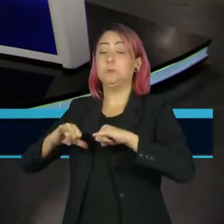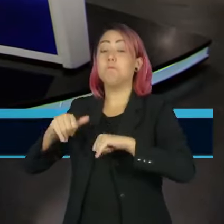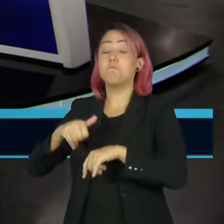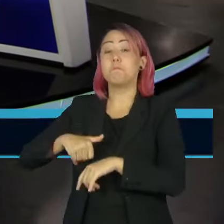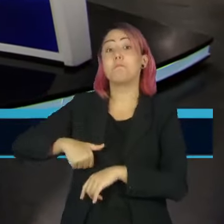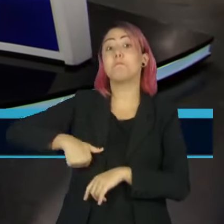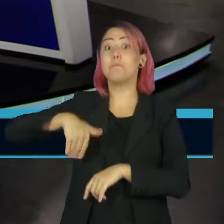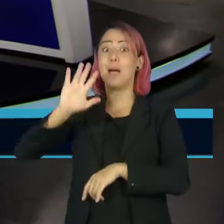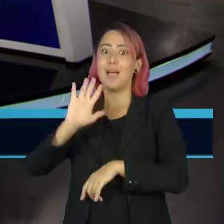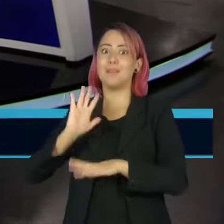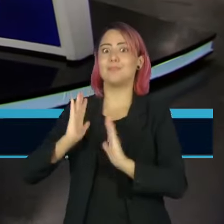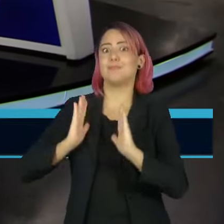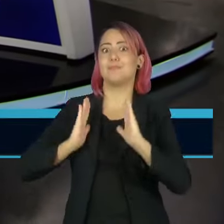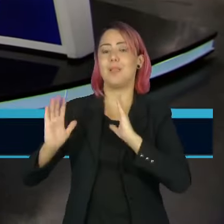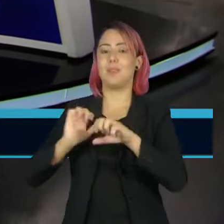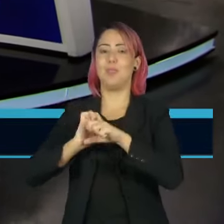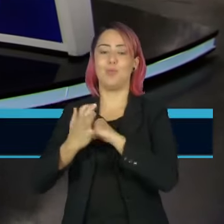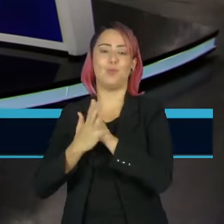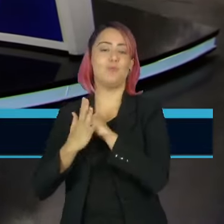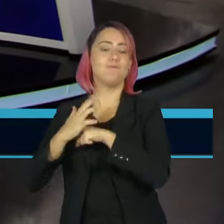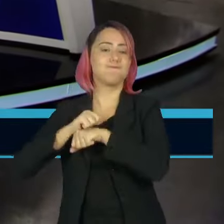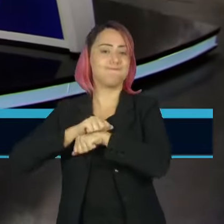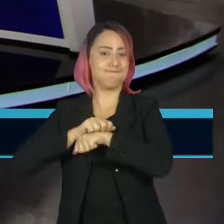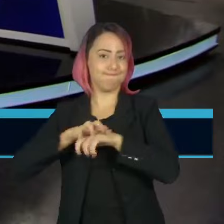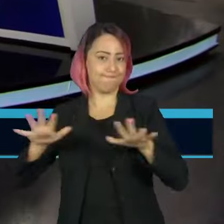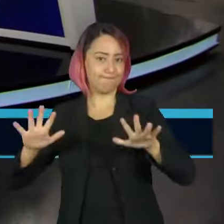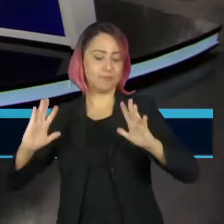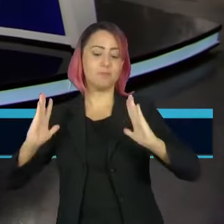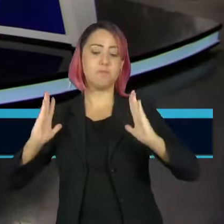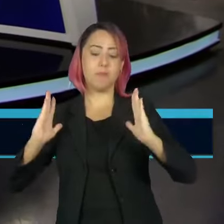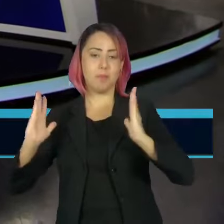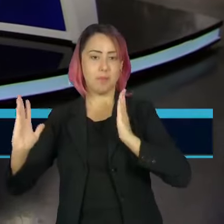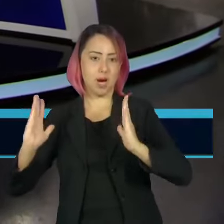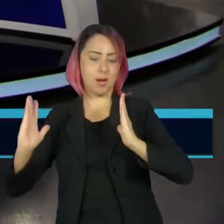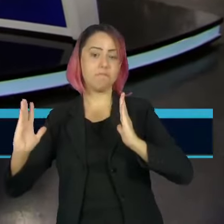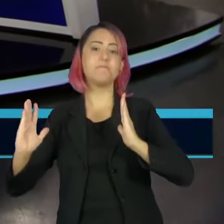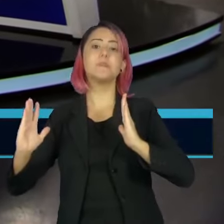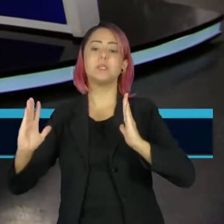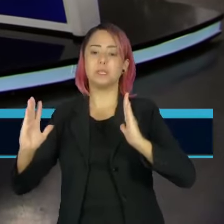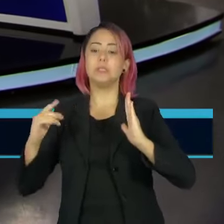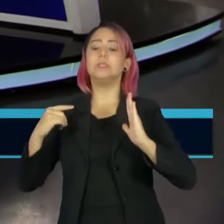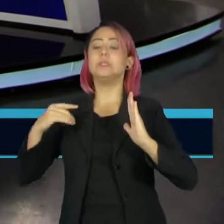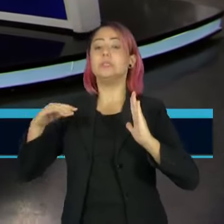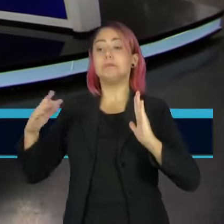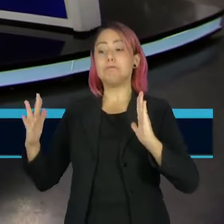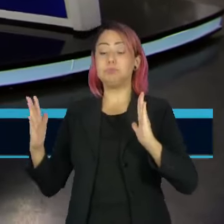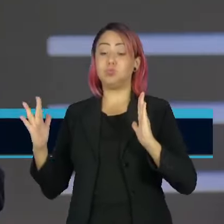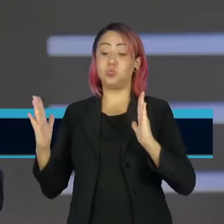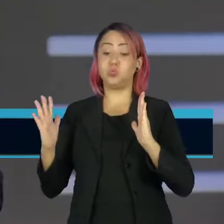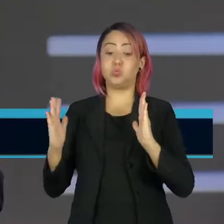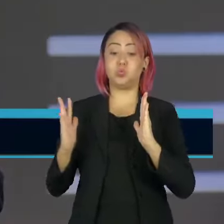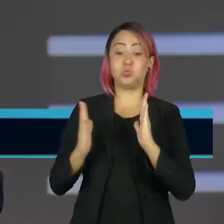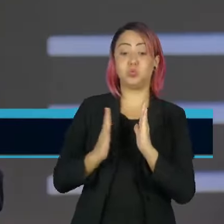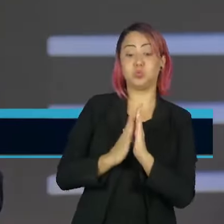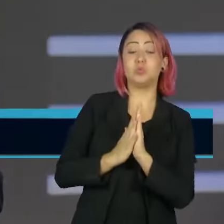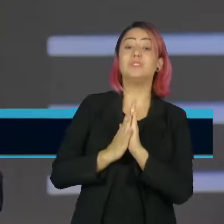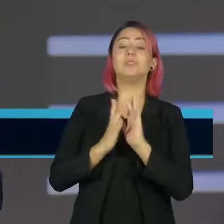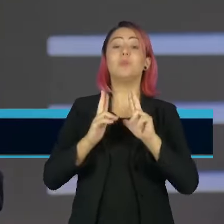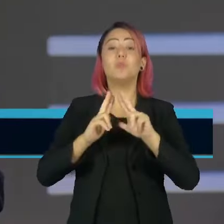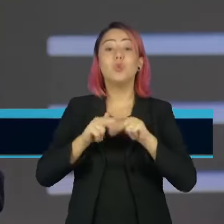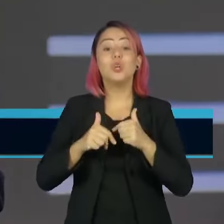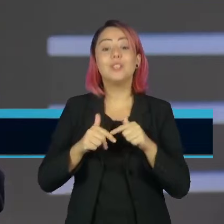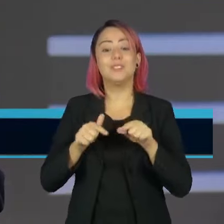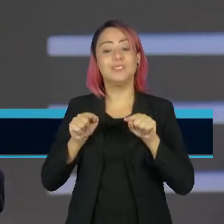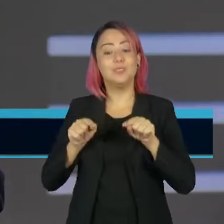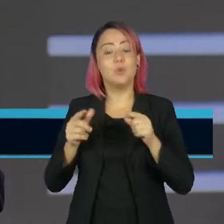grande porque muitas atividades não eram tão eh tão recorrentes e agora você teve uma